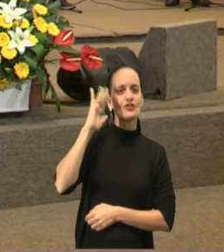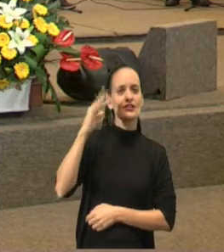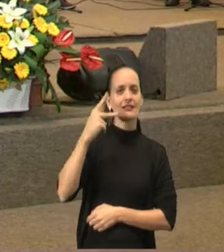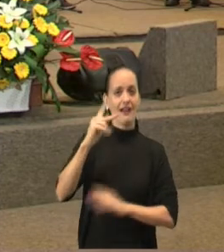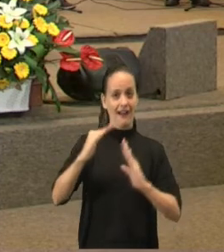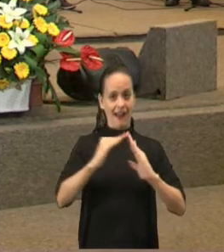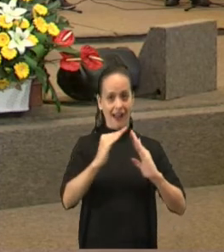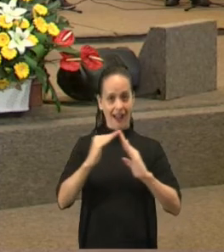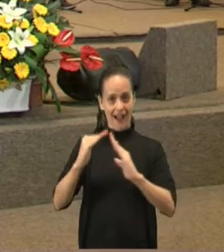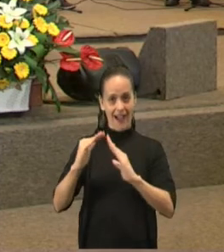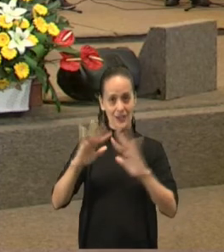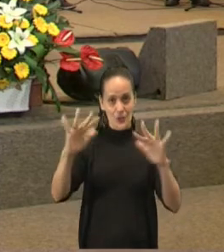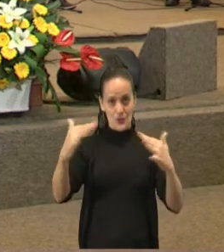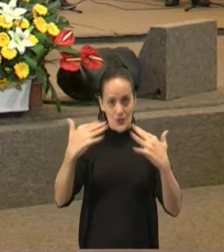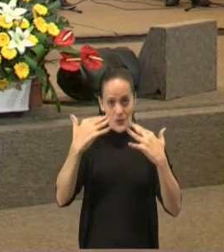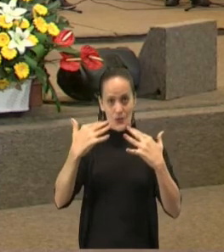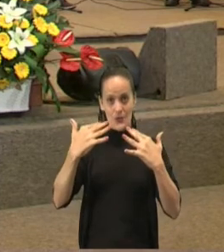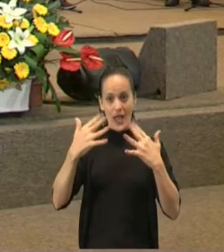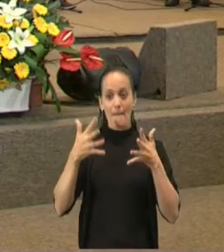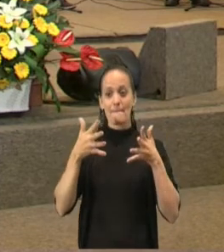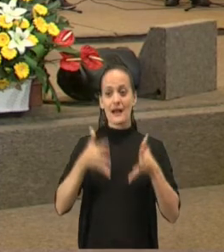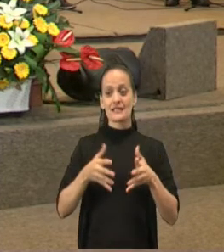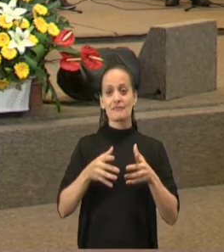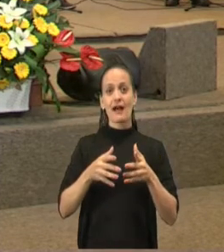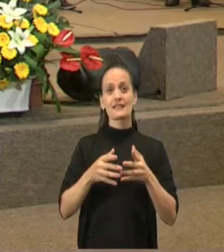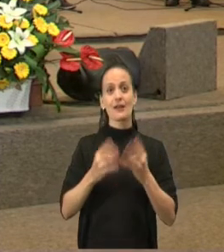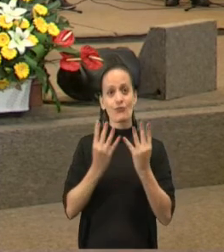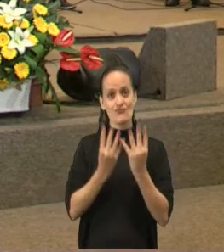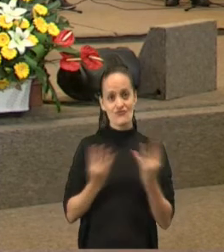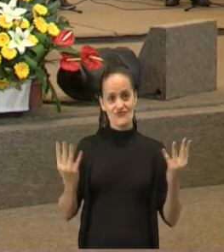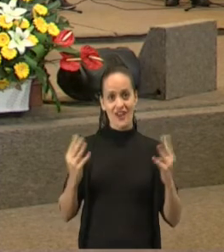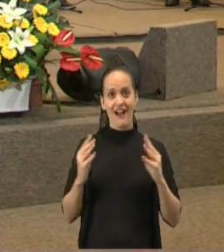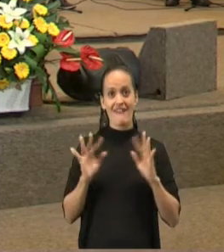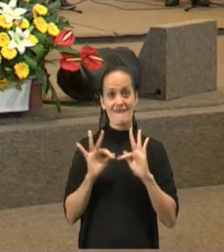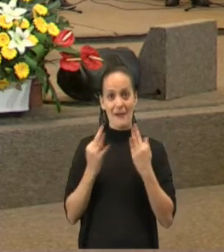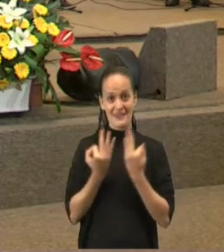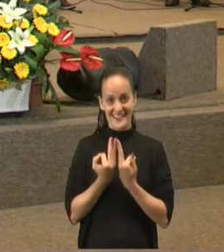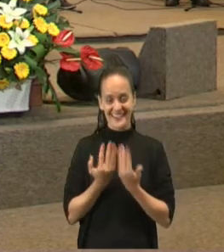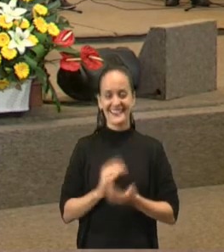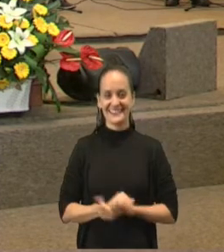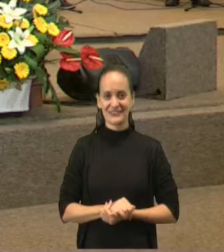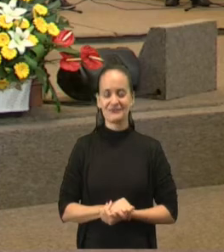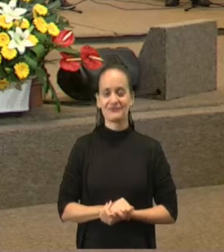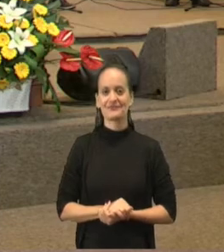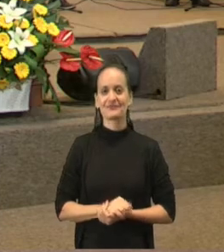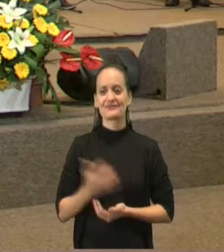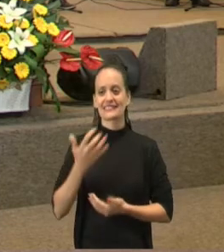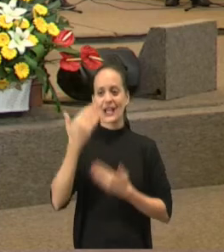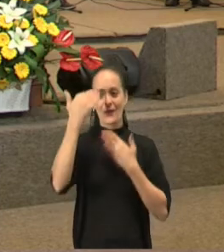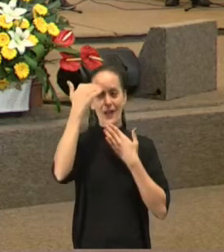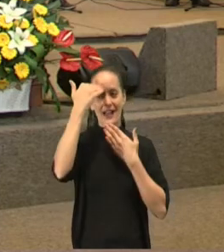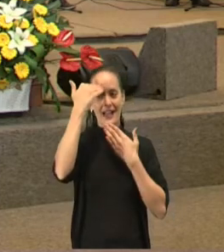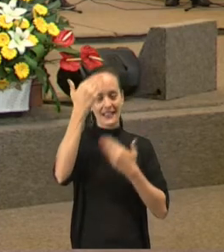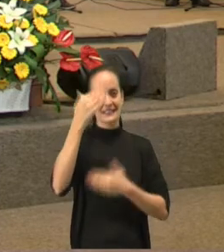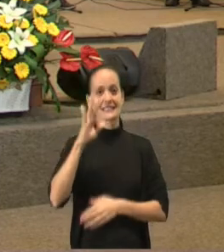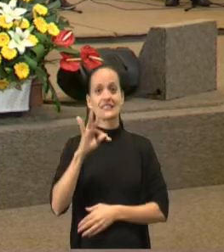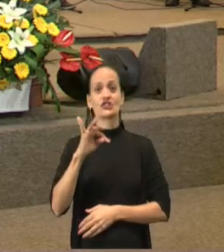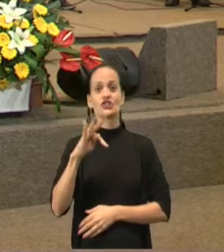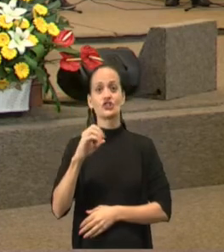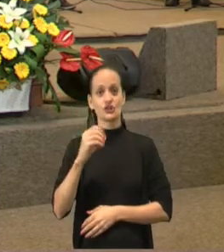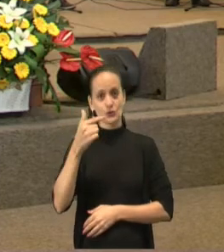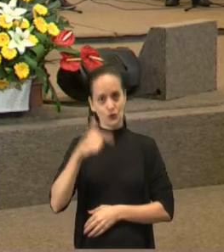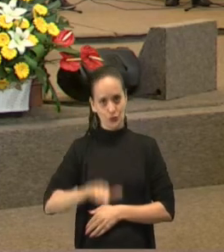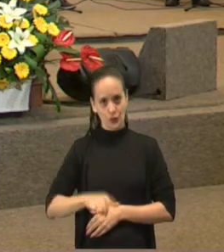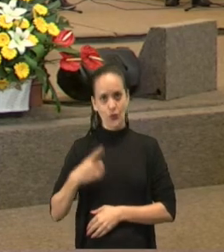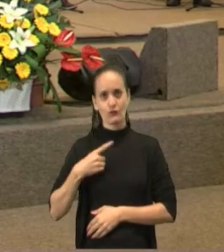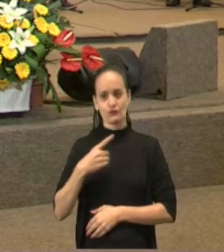estar felizes com a participação de todos vocês, com a sua participação. Quero agradecer a presença do diácono Tito. Vem cá, Tito, para a gente fazer a oração